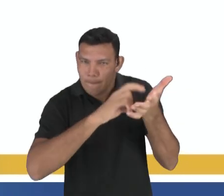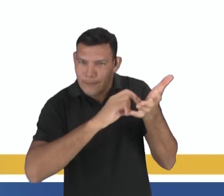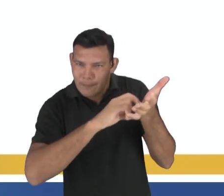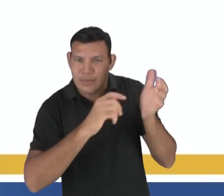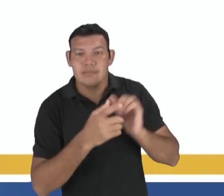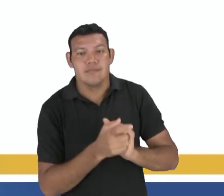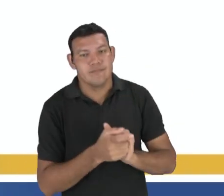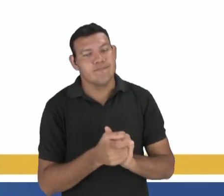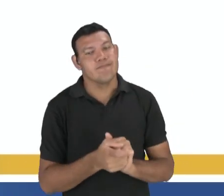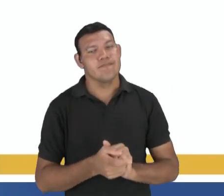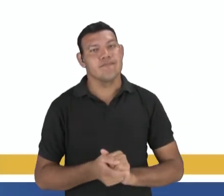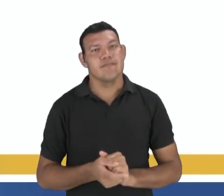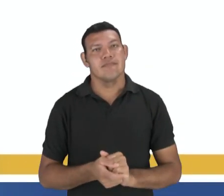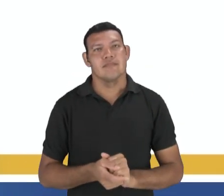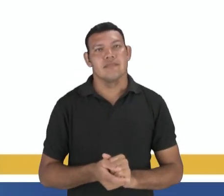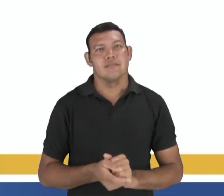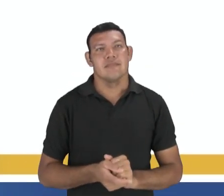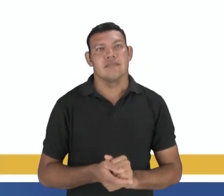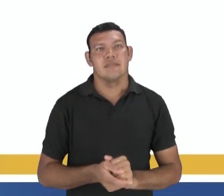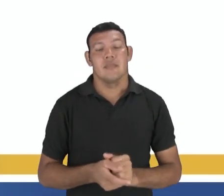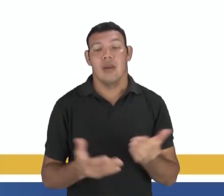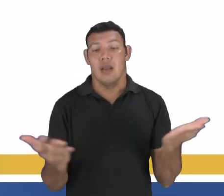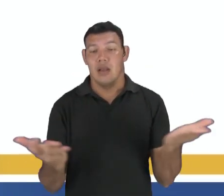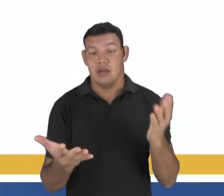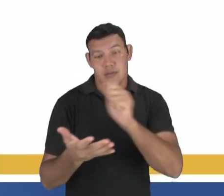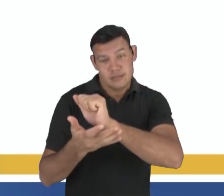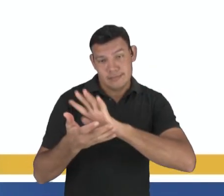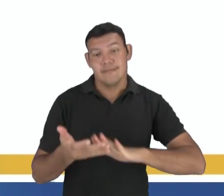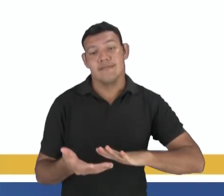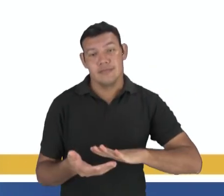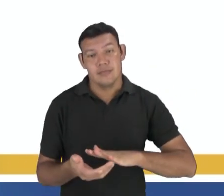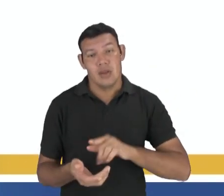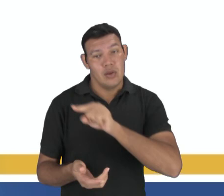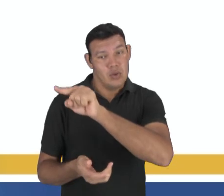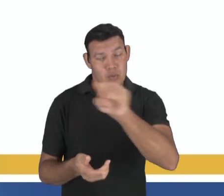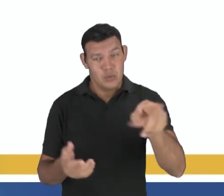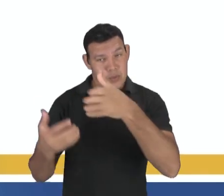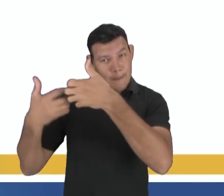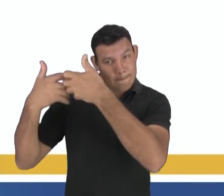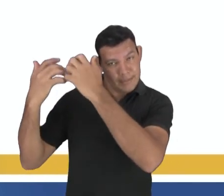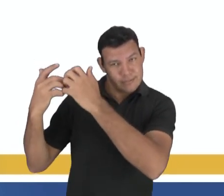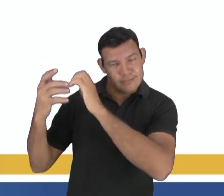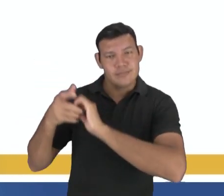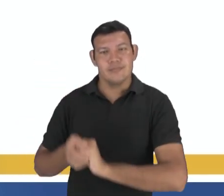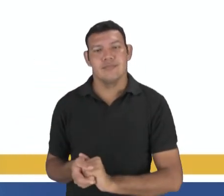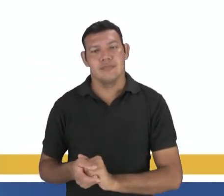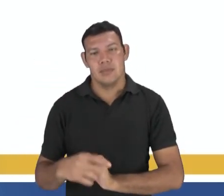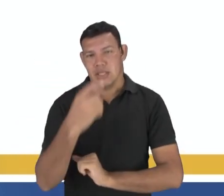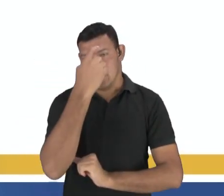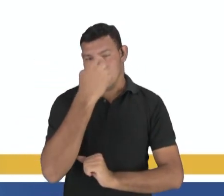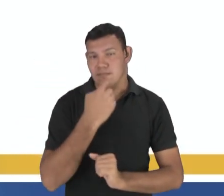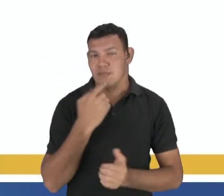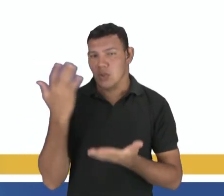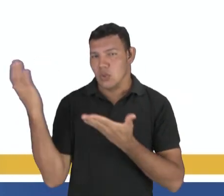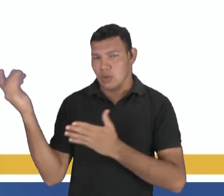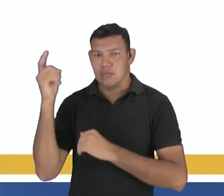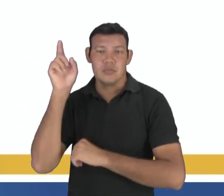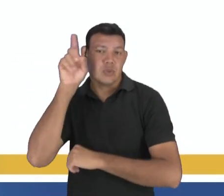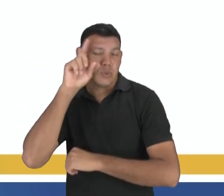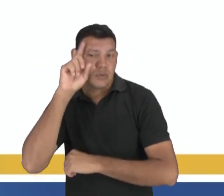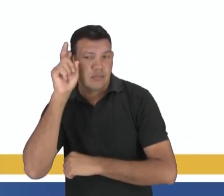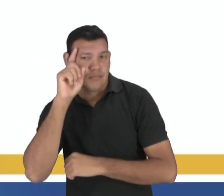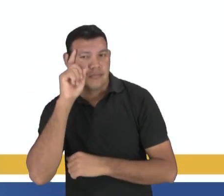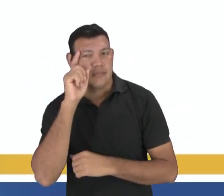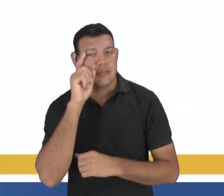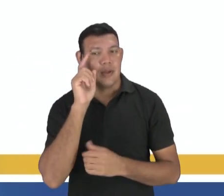quando você pesquisa, certo? Então, eu deixo aqui a atividade para que você possa refletir uma cena muito